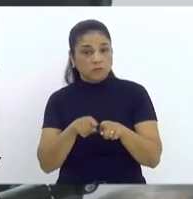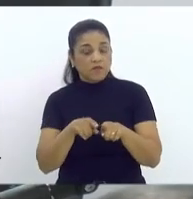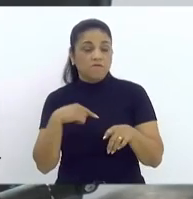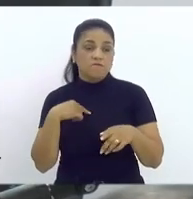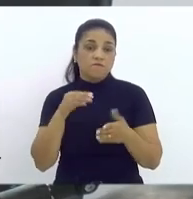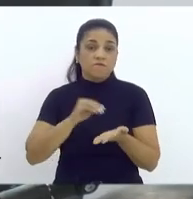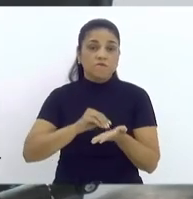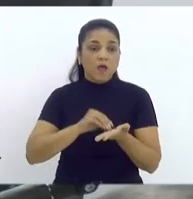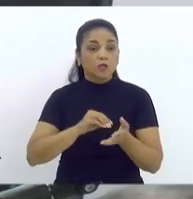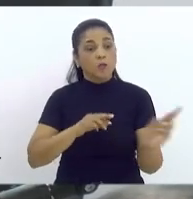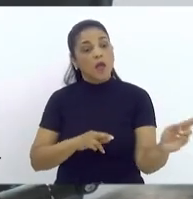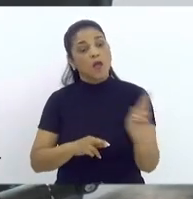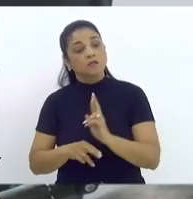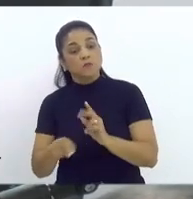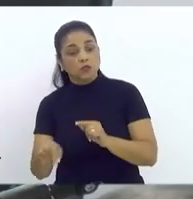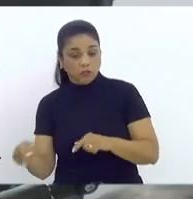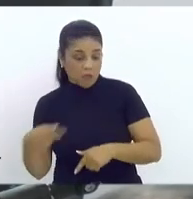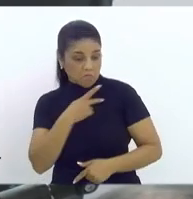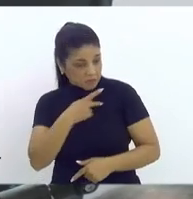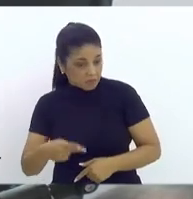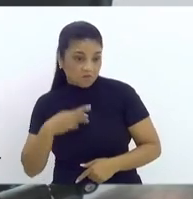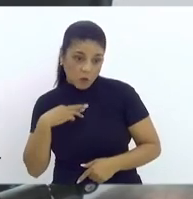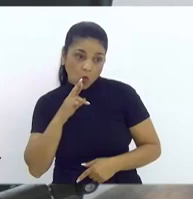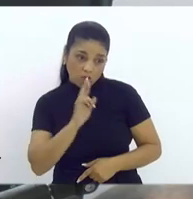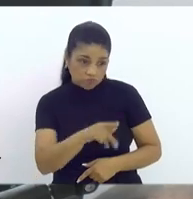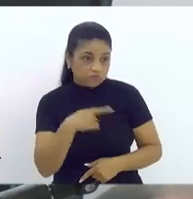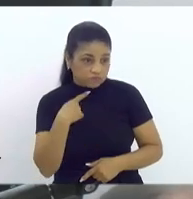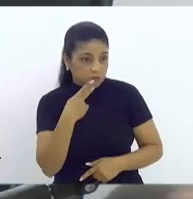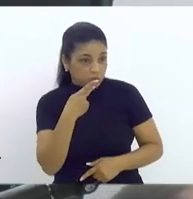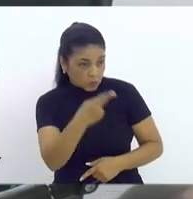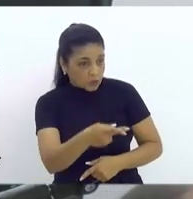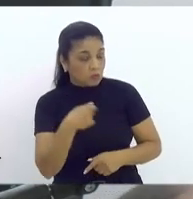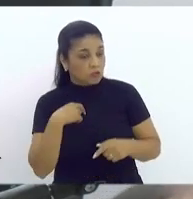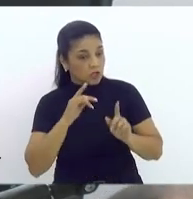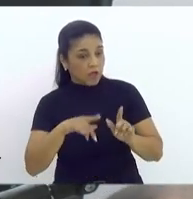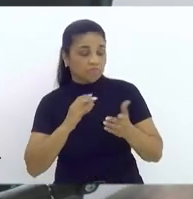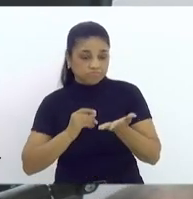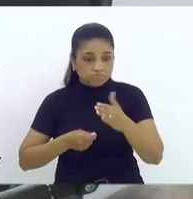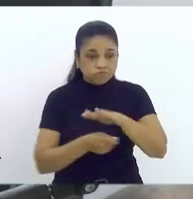contraponto, porque o presidente acabou de falar que fez os investimentos. Para quem vê essa apresentação,